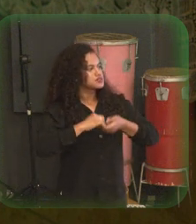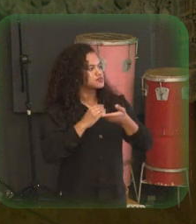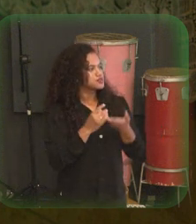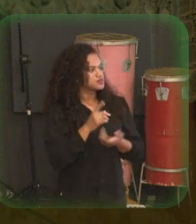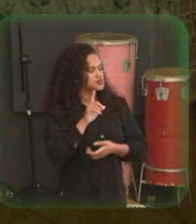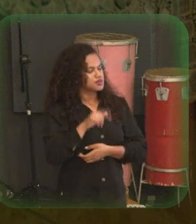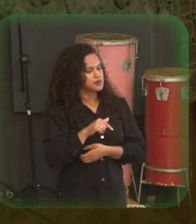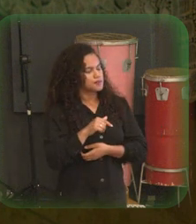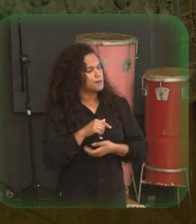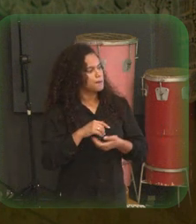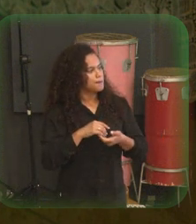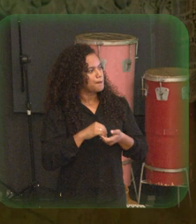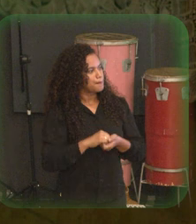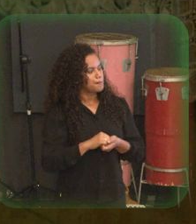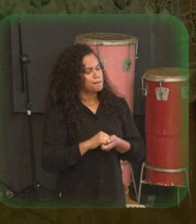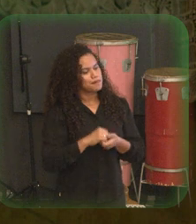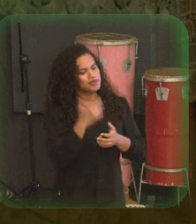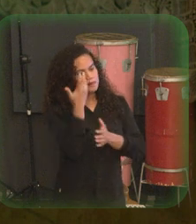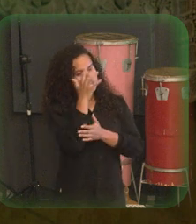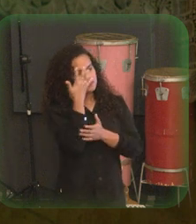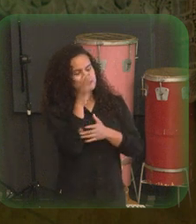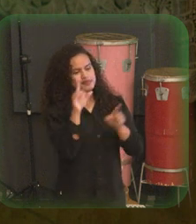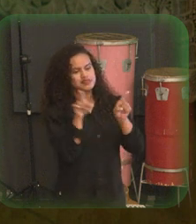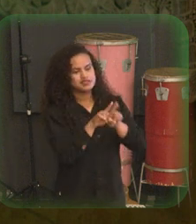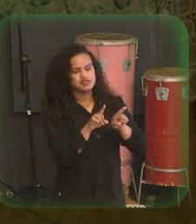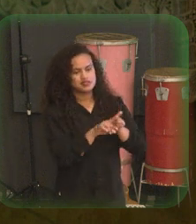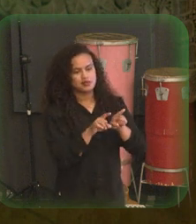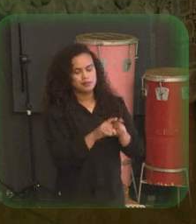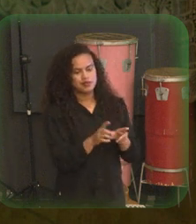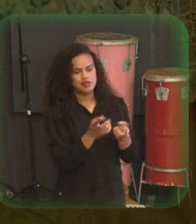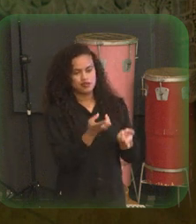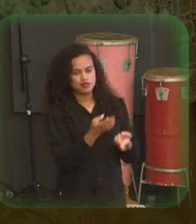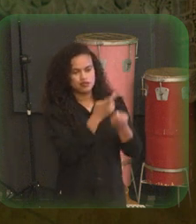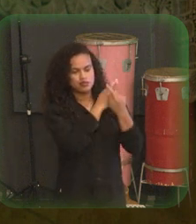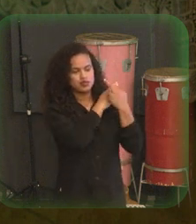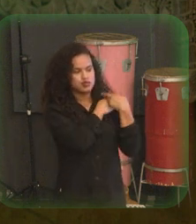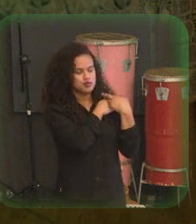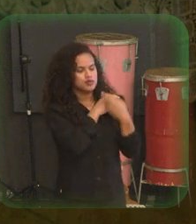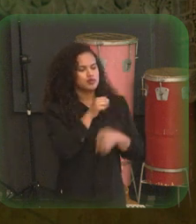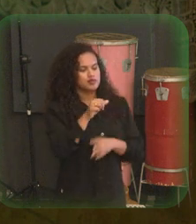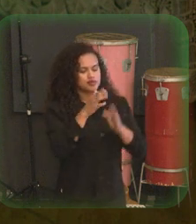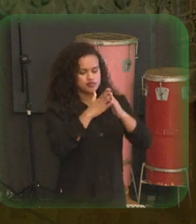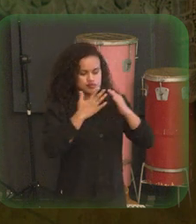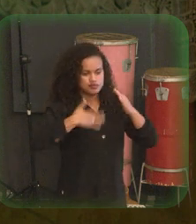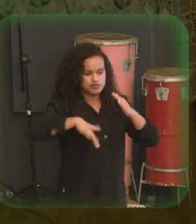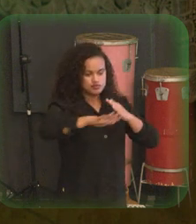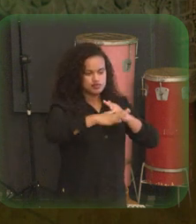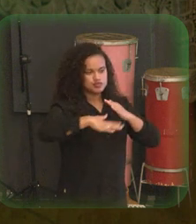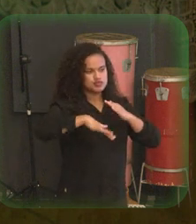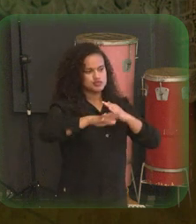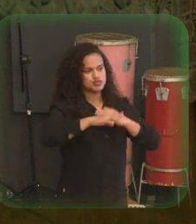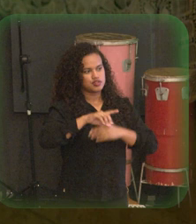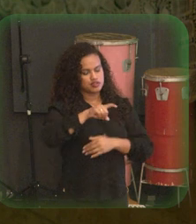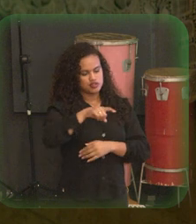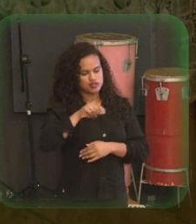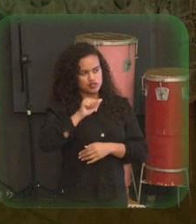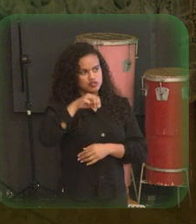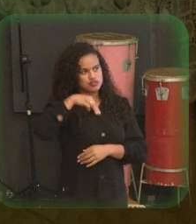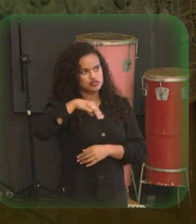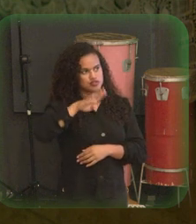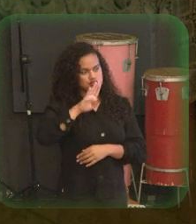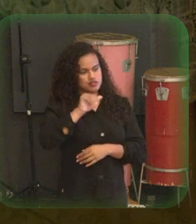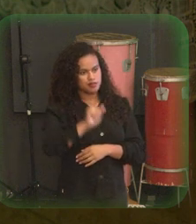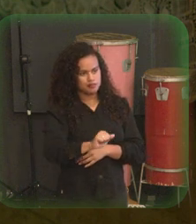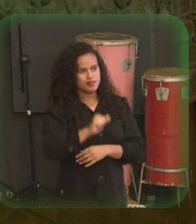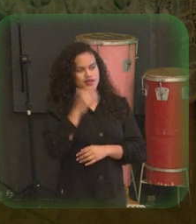o país, eu quero cumprimentar também, parabenizar os representantes do terreiro Xambá pela belíssima apresentação que aqui fizeram